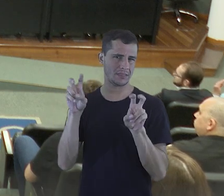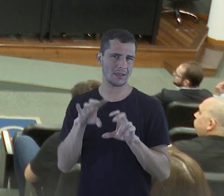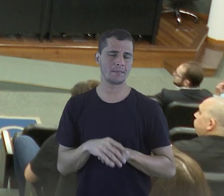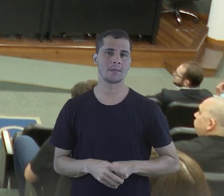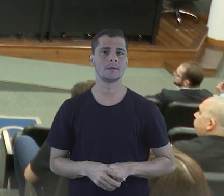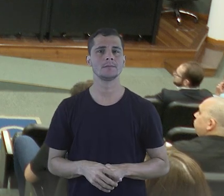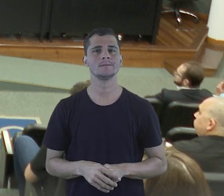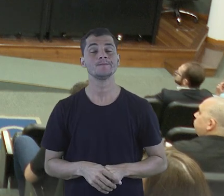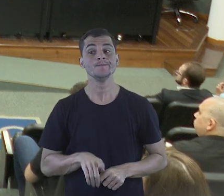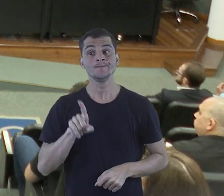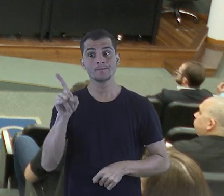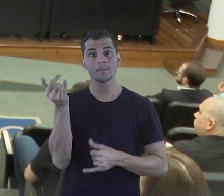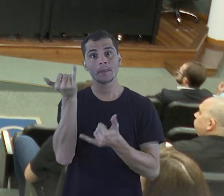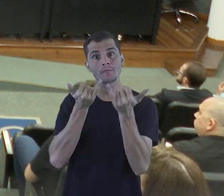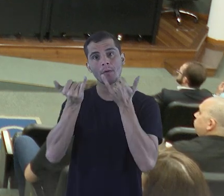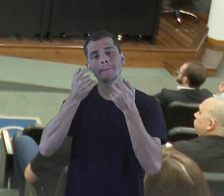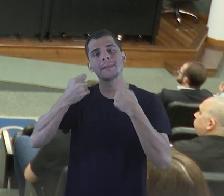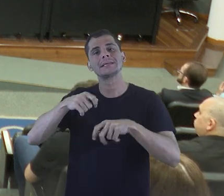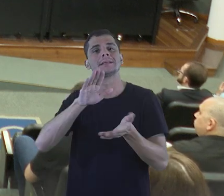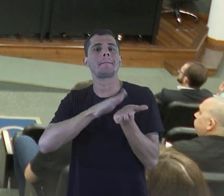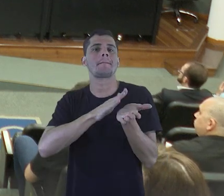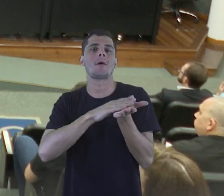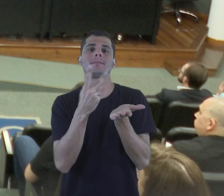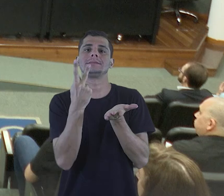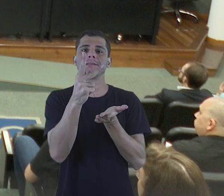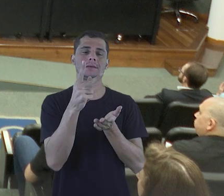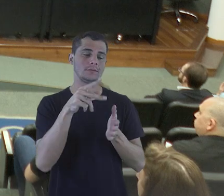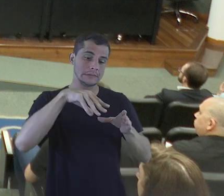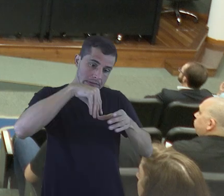será que dá para entrar na internet? que daí eu já mostro aqui